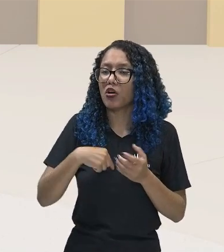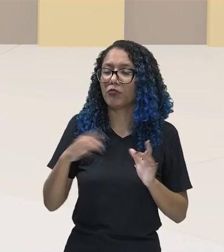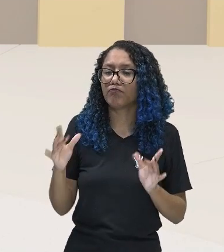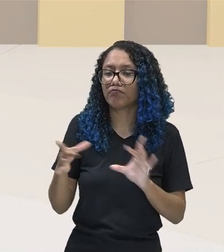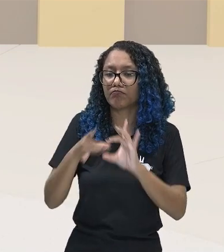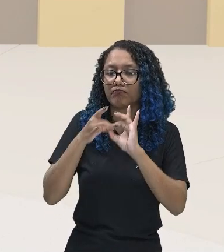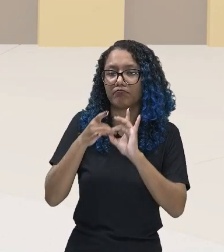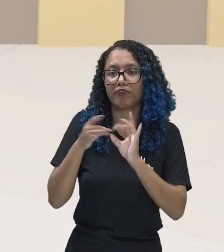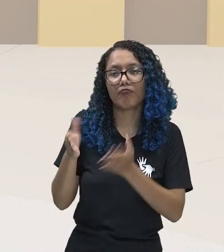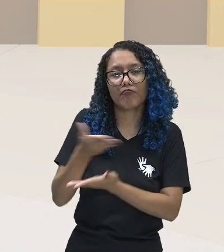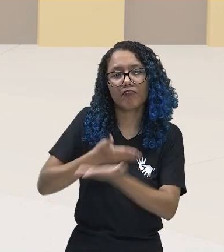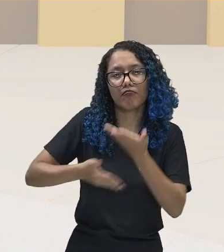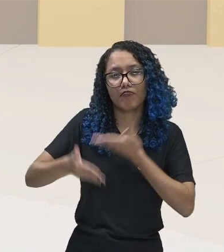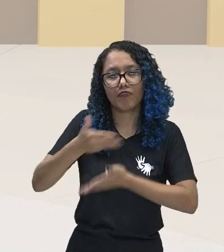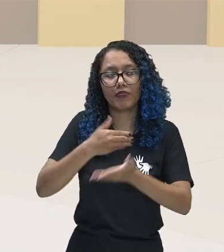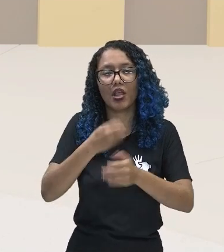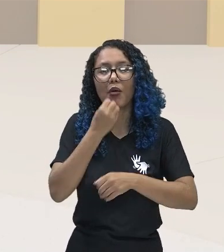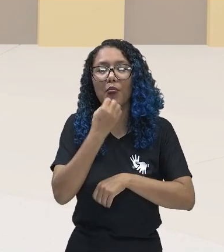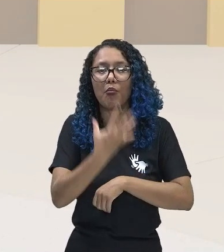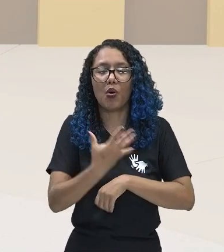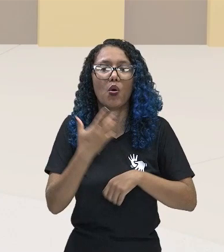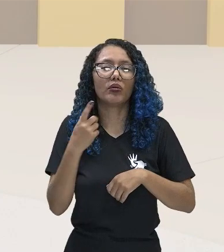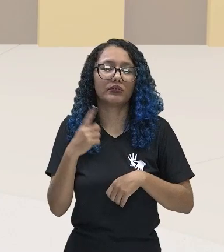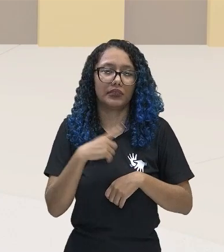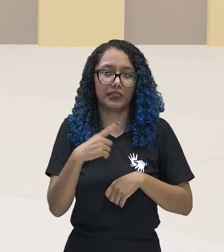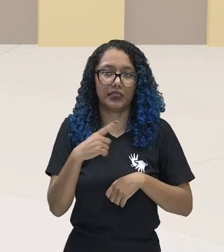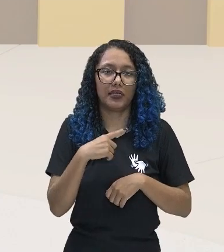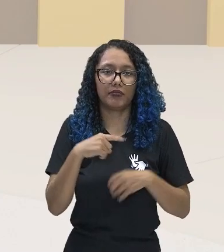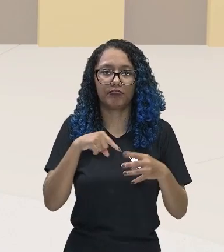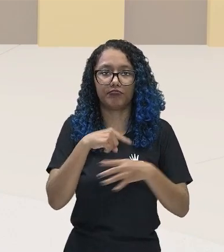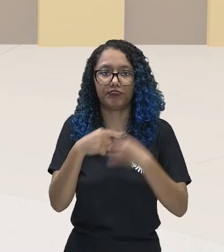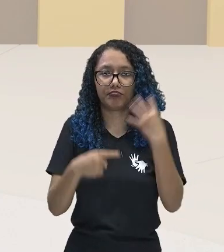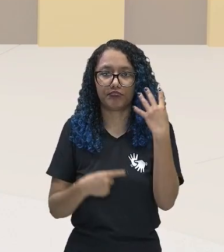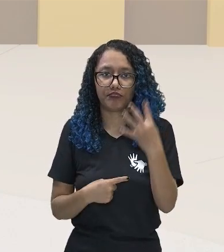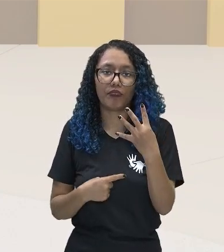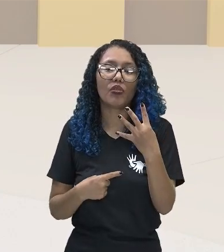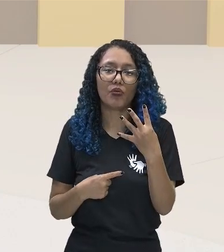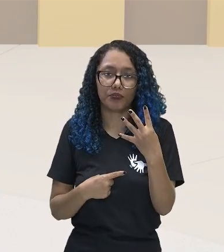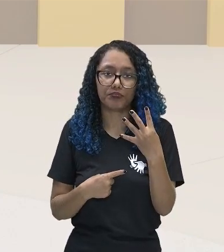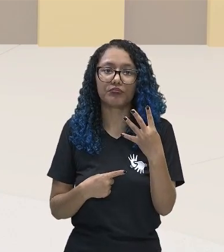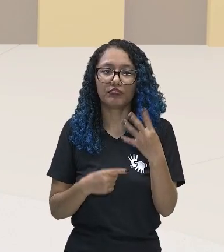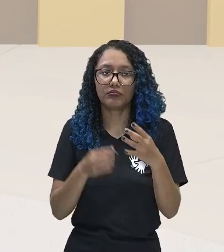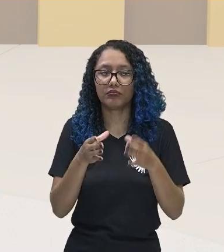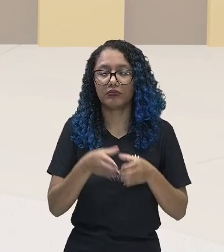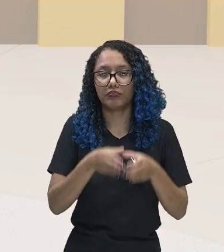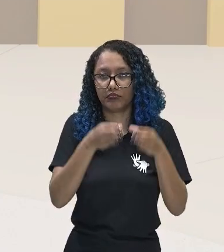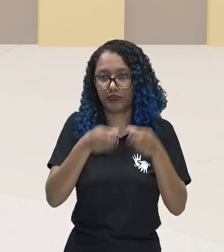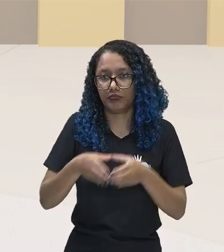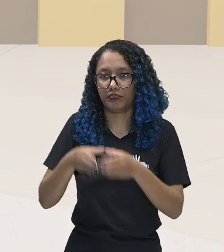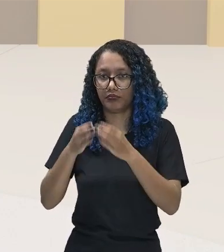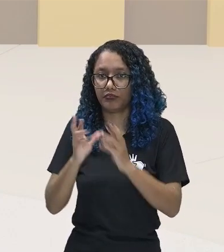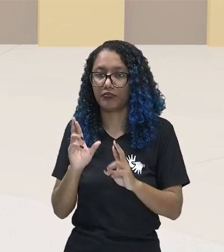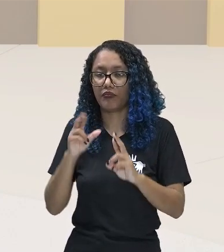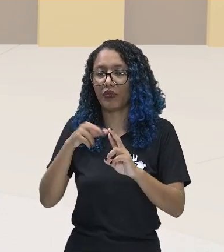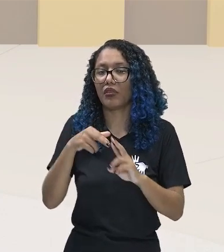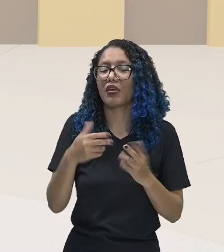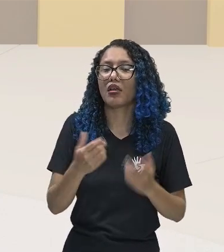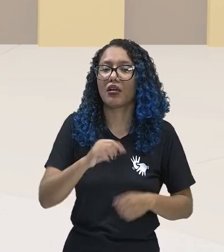e são relacionamentos positivos. Então, 4 pilares para a autoestima. Inclui desde a